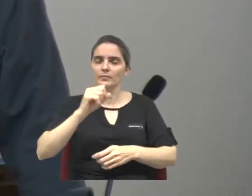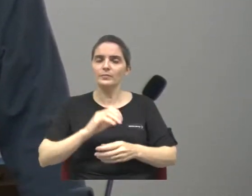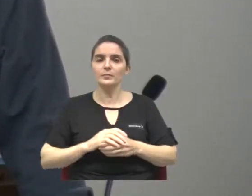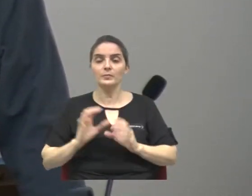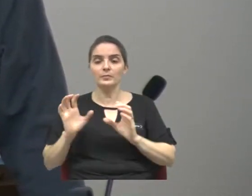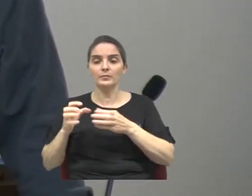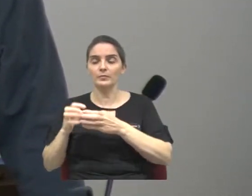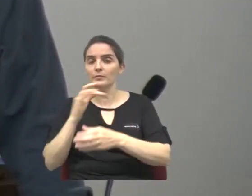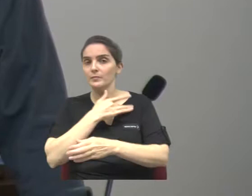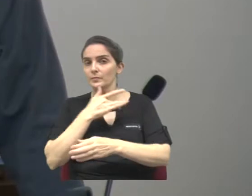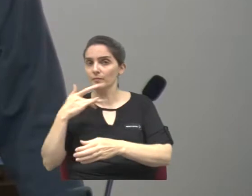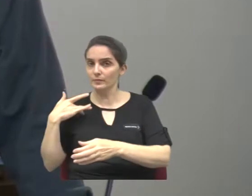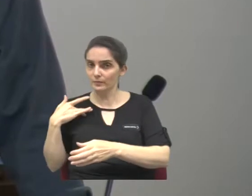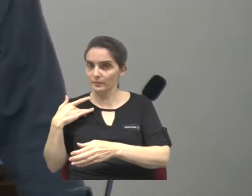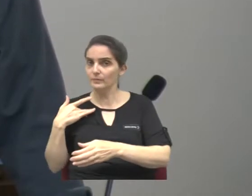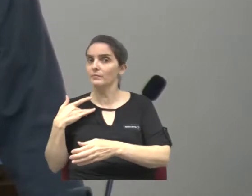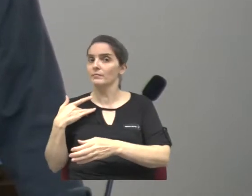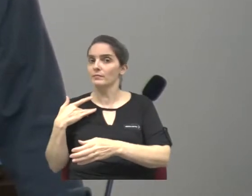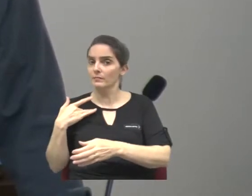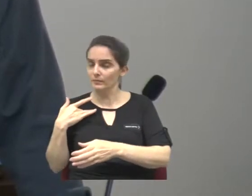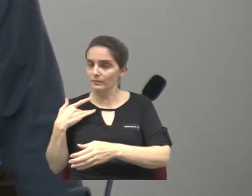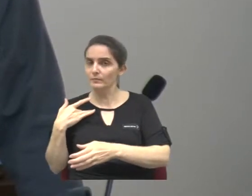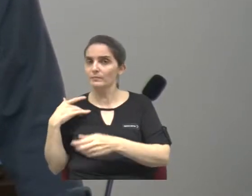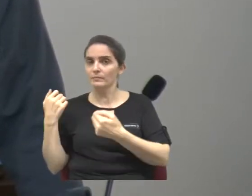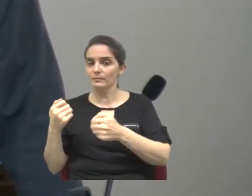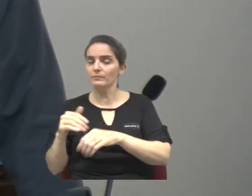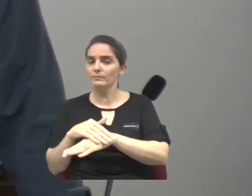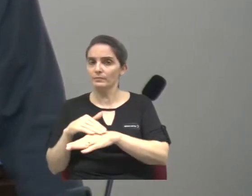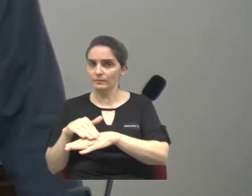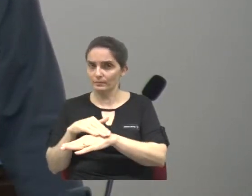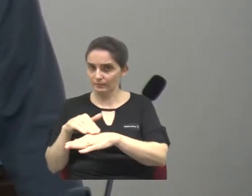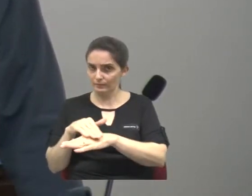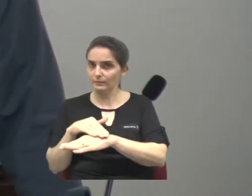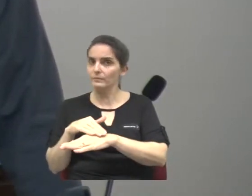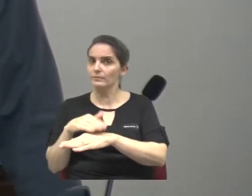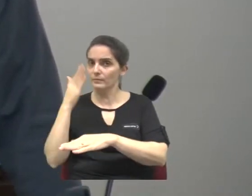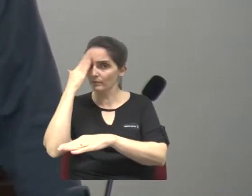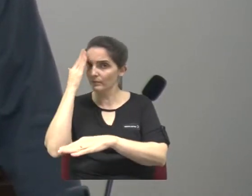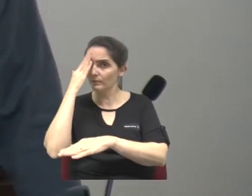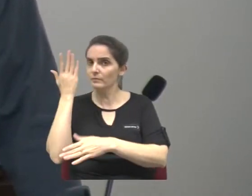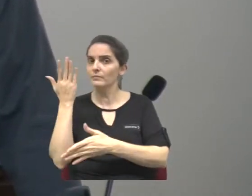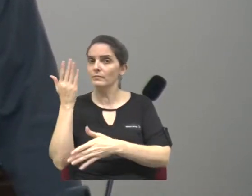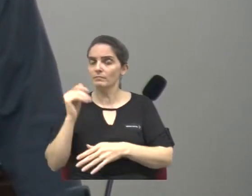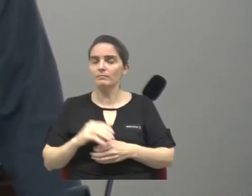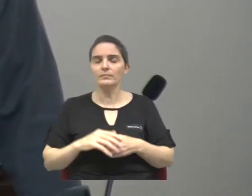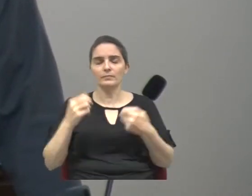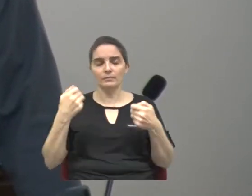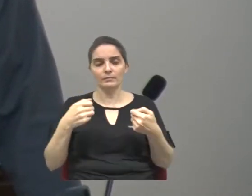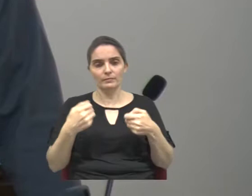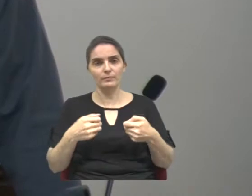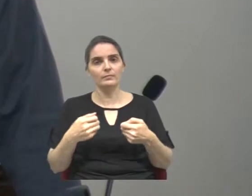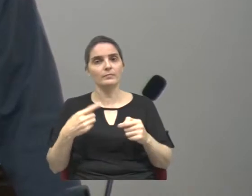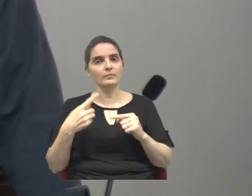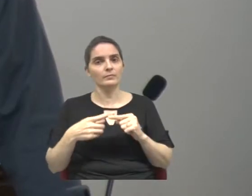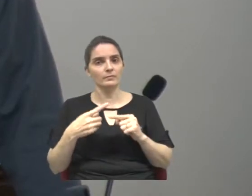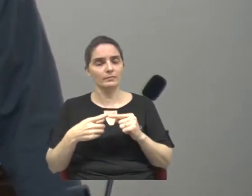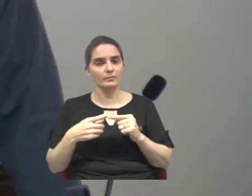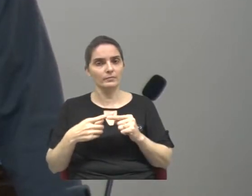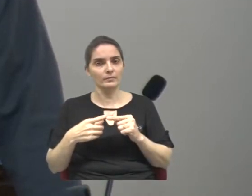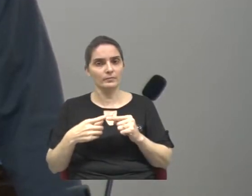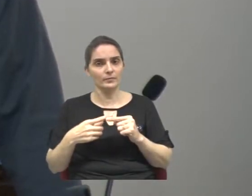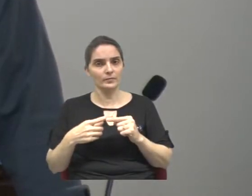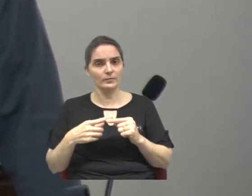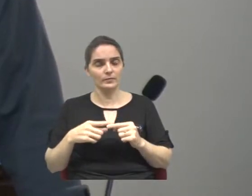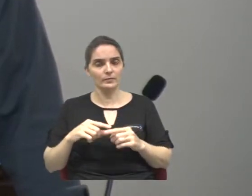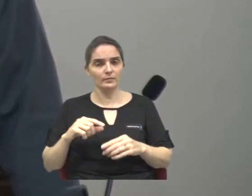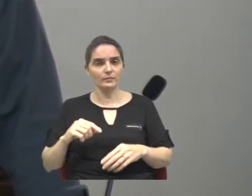doutora Mayra, já está conversando sobre isso. Eu acho que tem que ser muito bem conversado, porque isso aí pode fazer um mal, trazer um